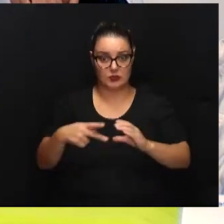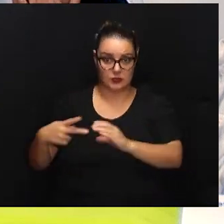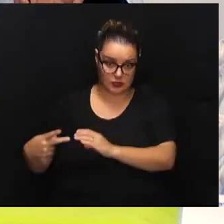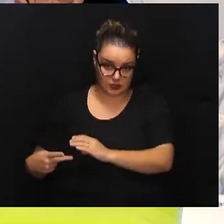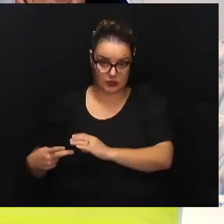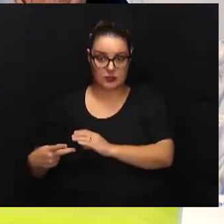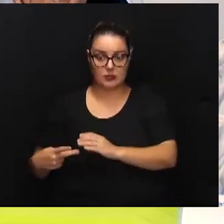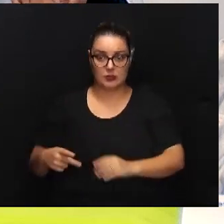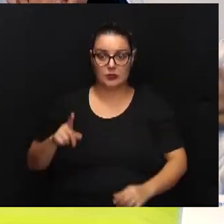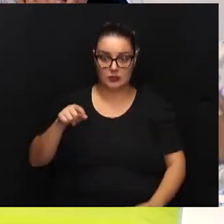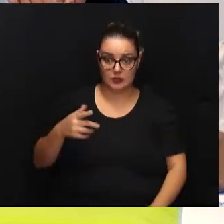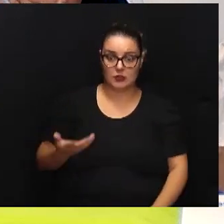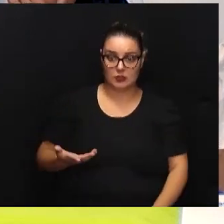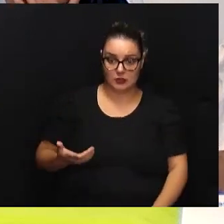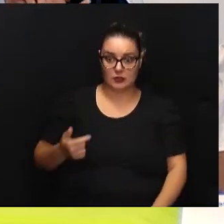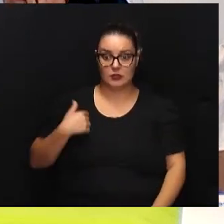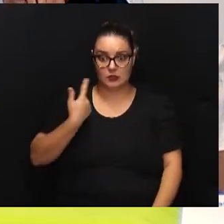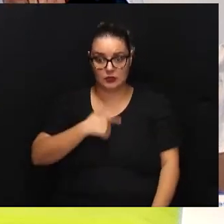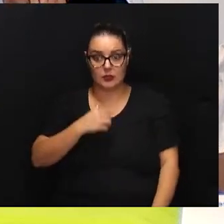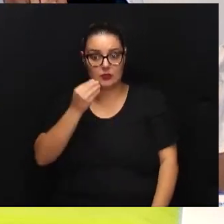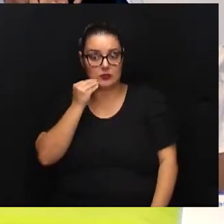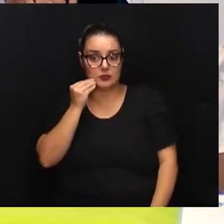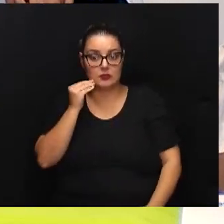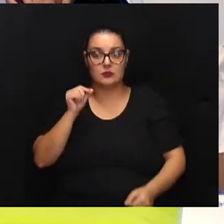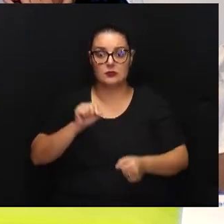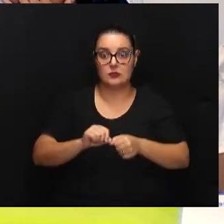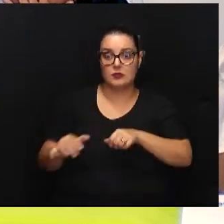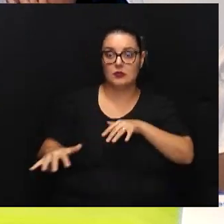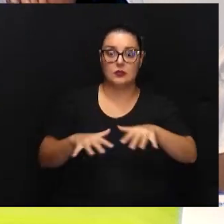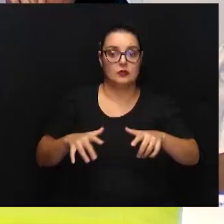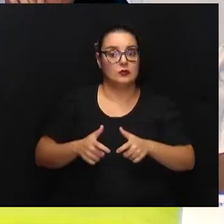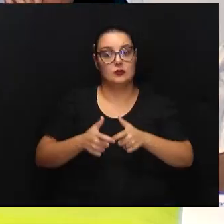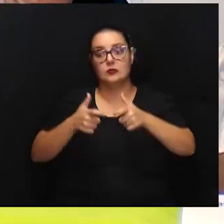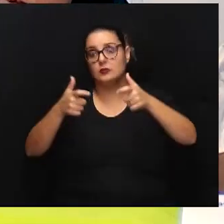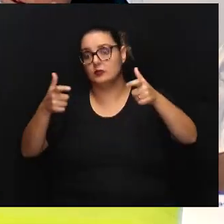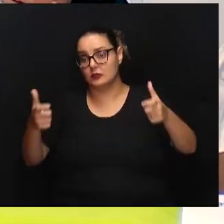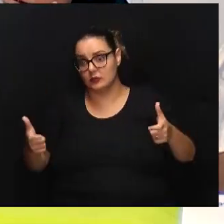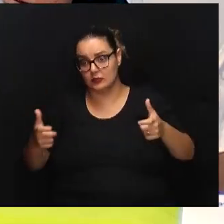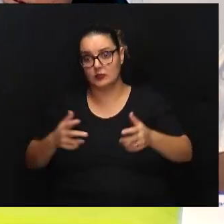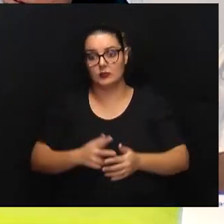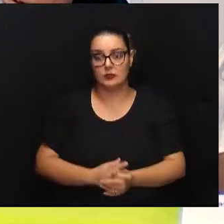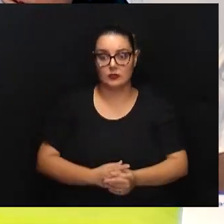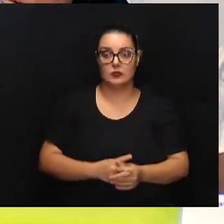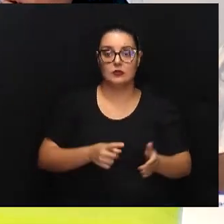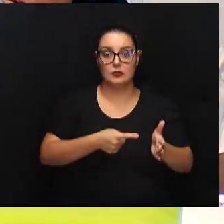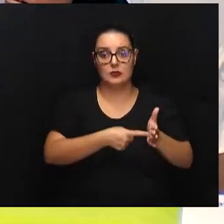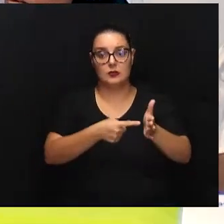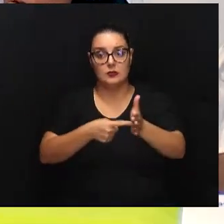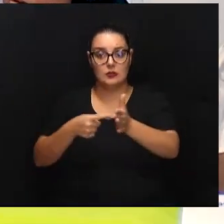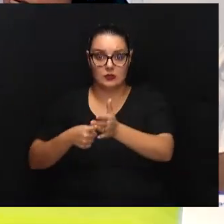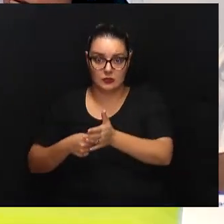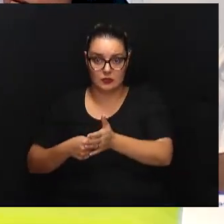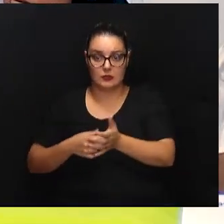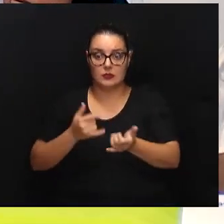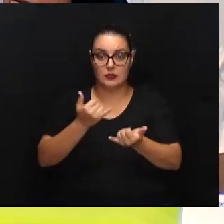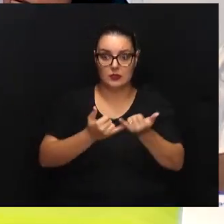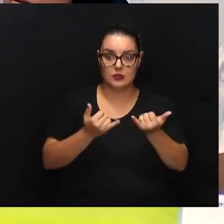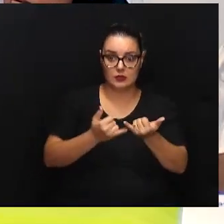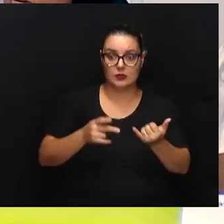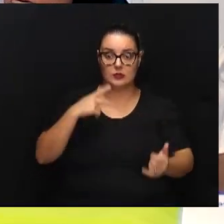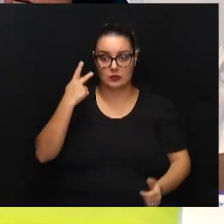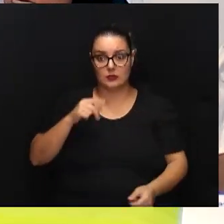fazer um movimento gigantesco para denunciar essa parcela da política que faz essa política de morte,